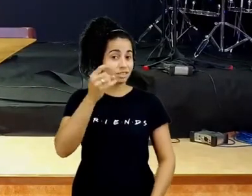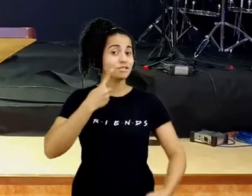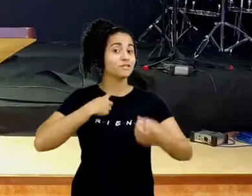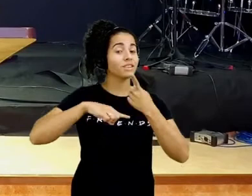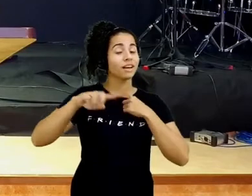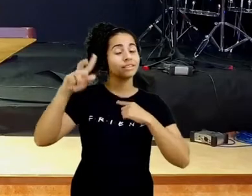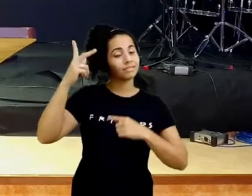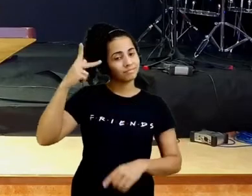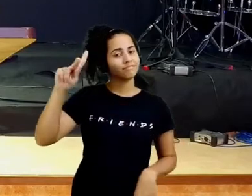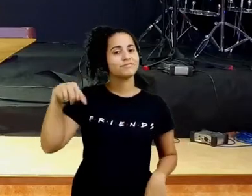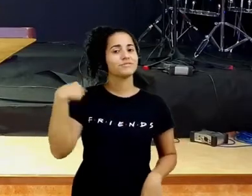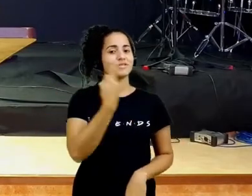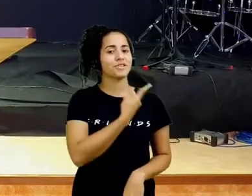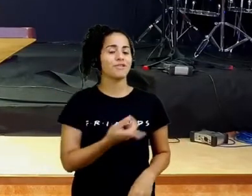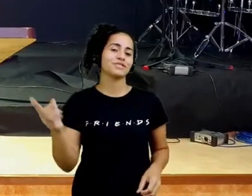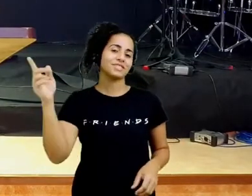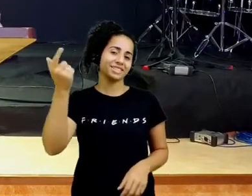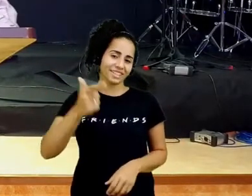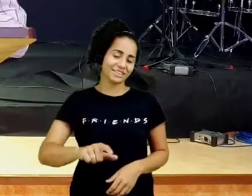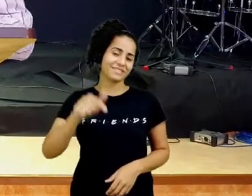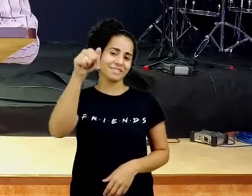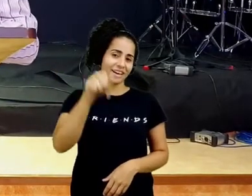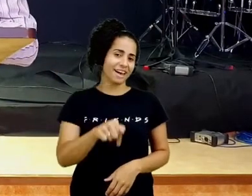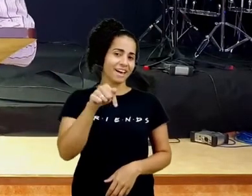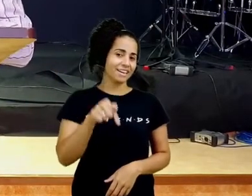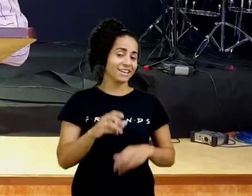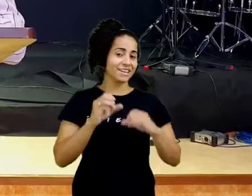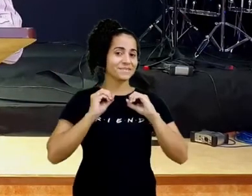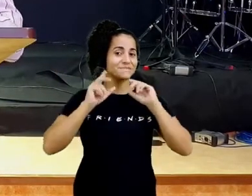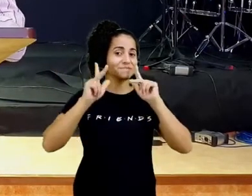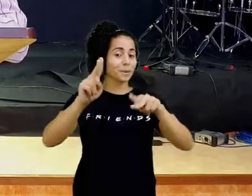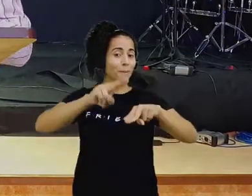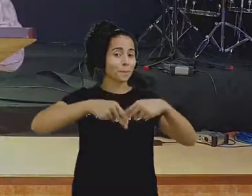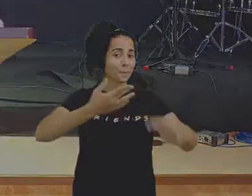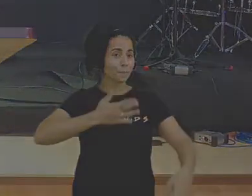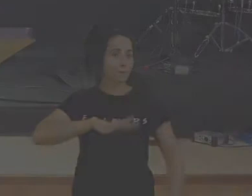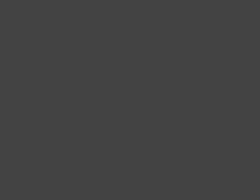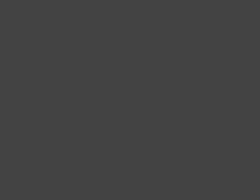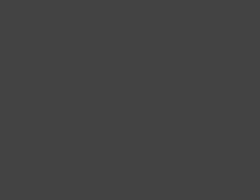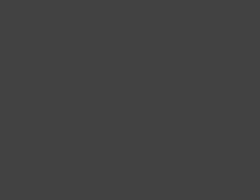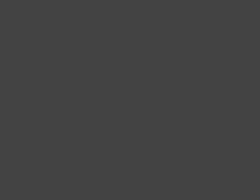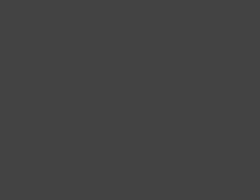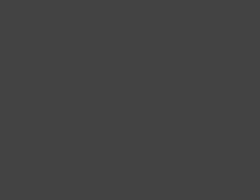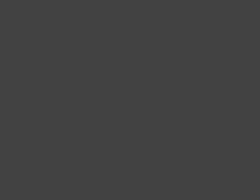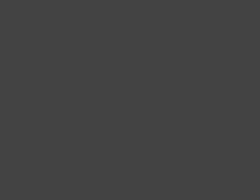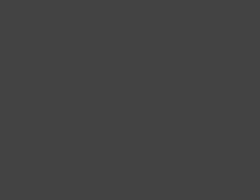nos permitir, estaremos no Guerreiro de Oração de novo, pelas misericórdias do Senhor.